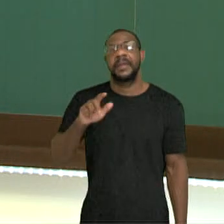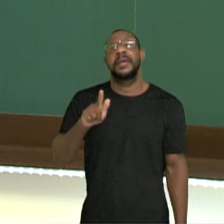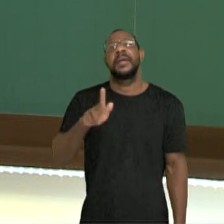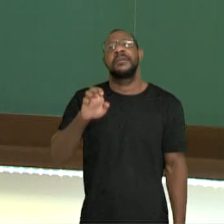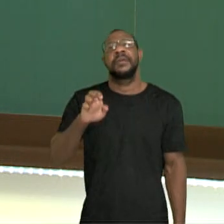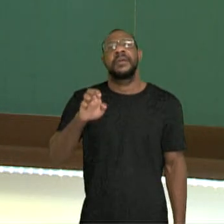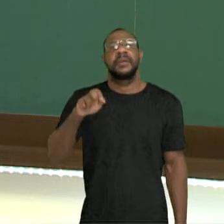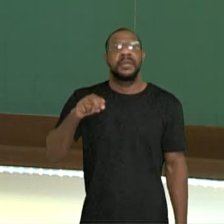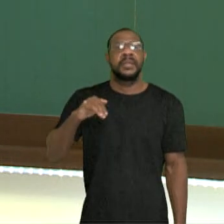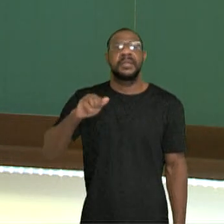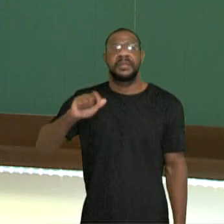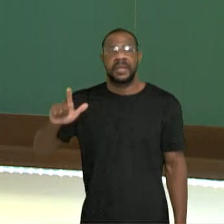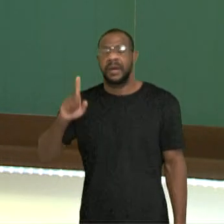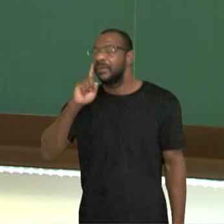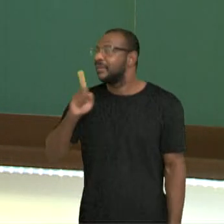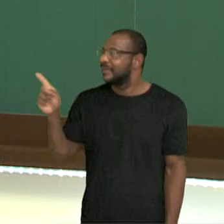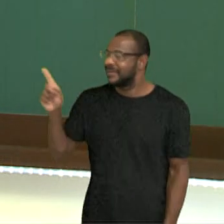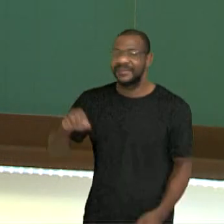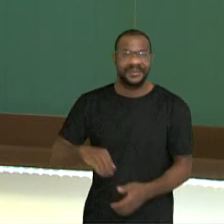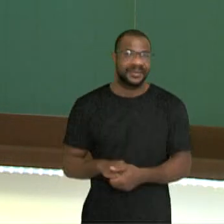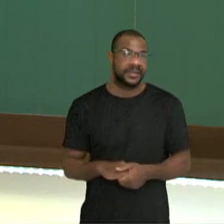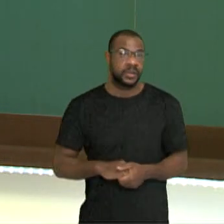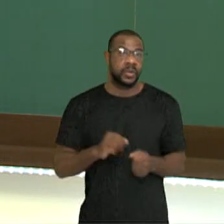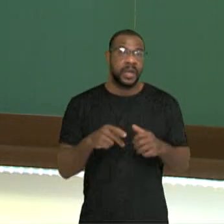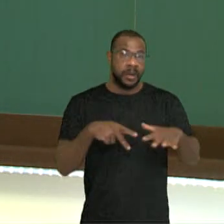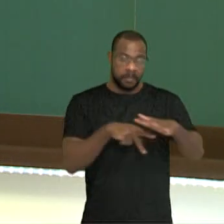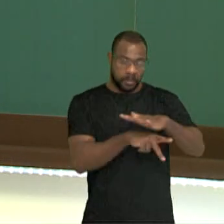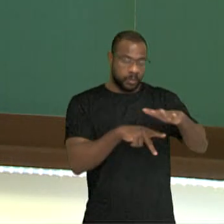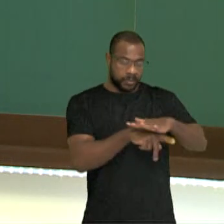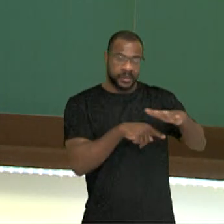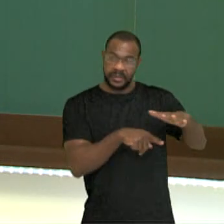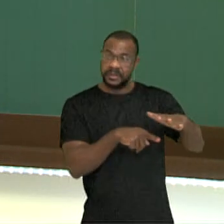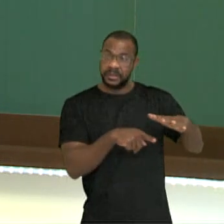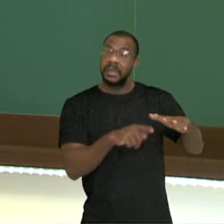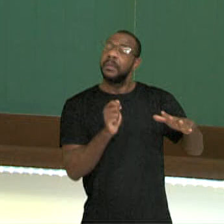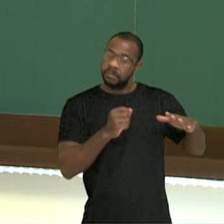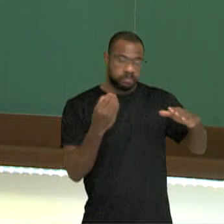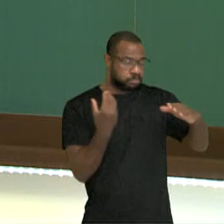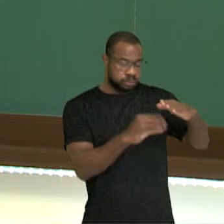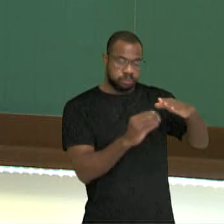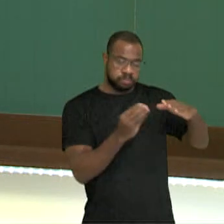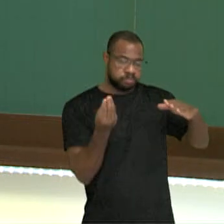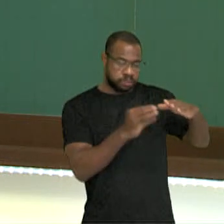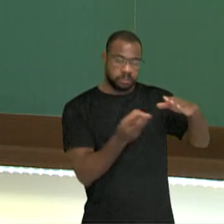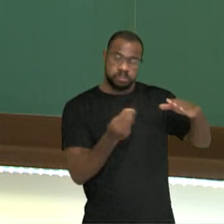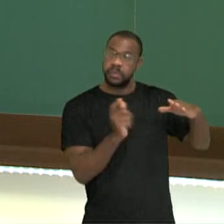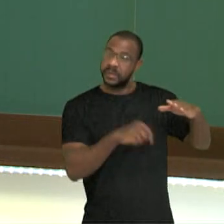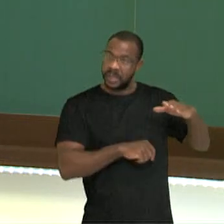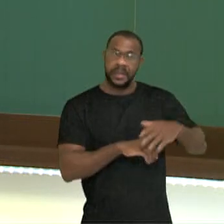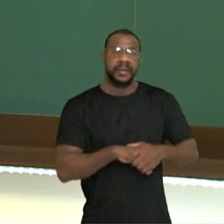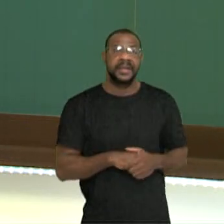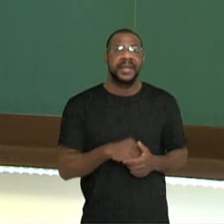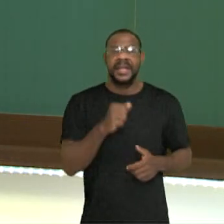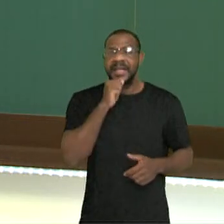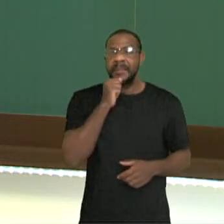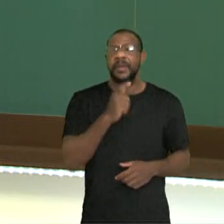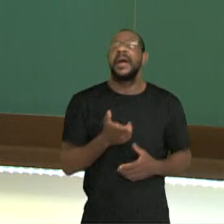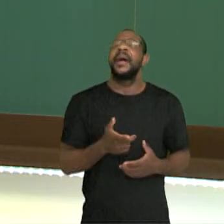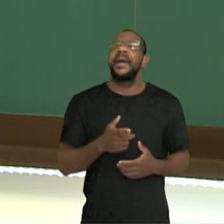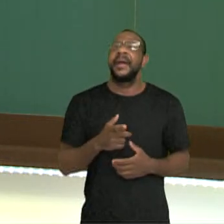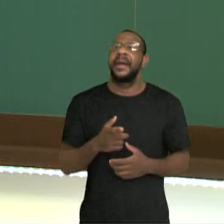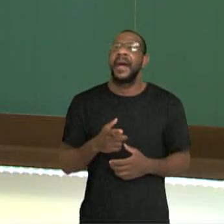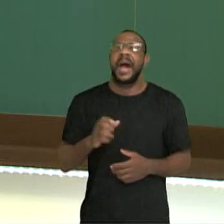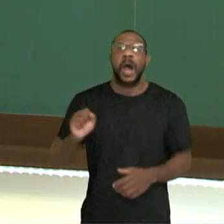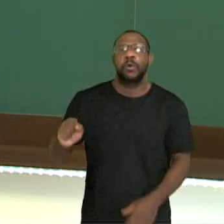no caso a poupança é um lugar ideal para investir, porque eu posso retirar a qualquer momento. Seja, por exemplo, consertar o carro,